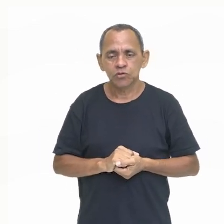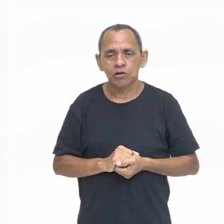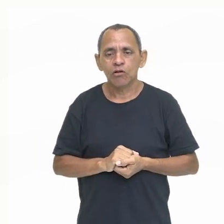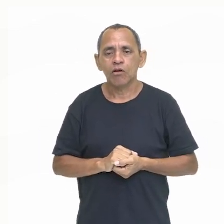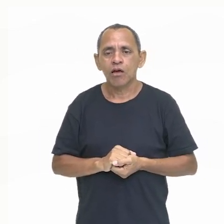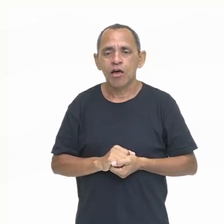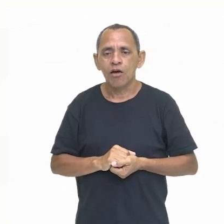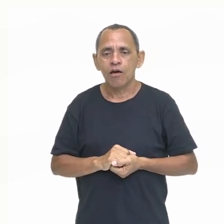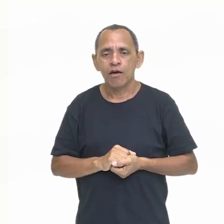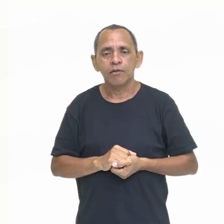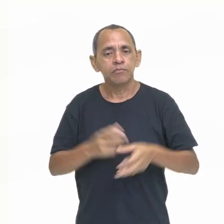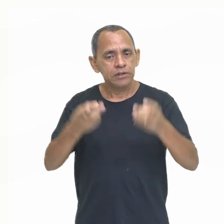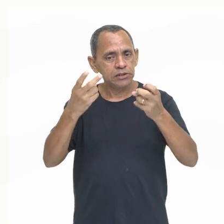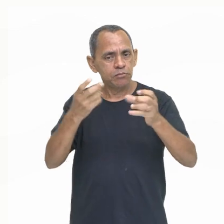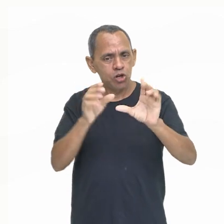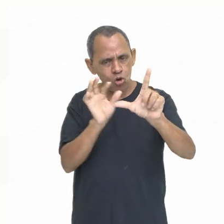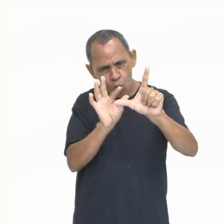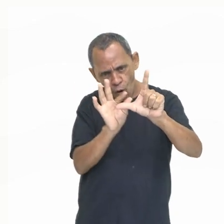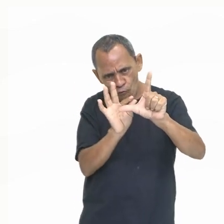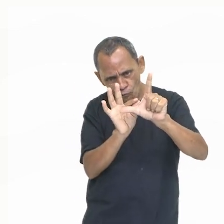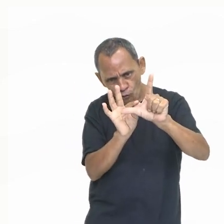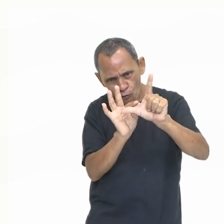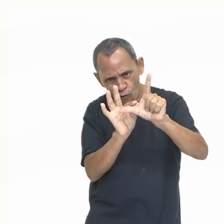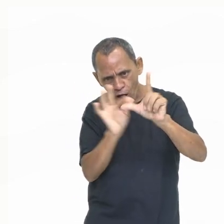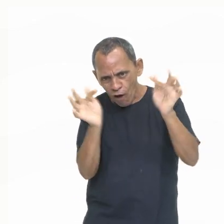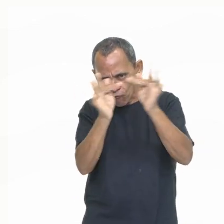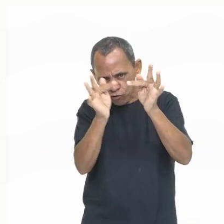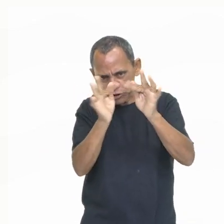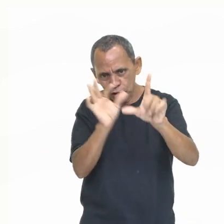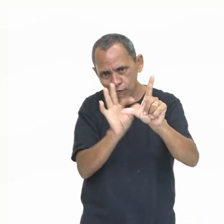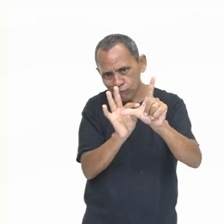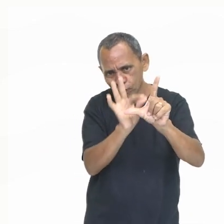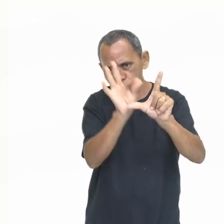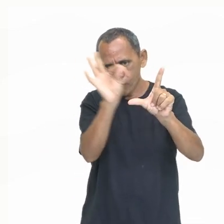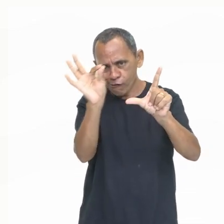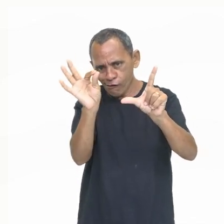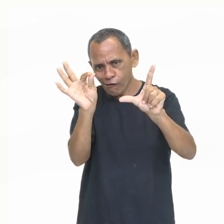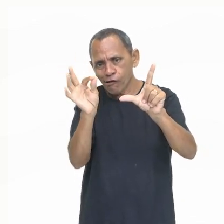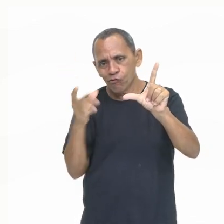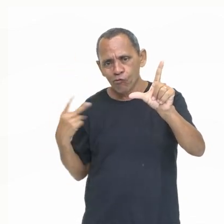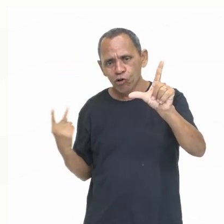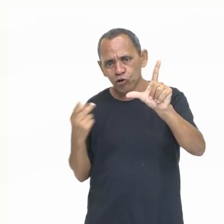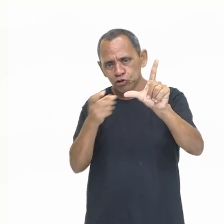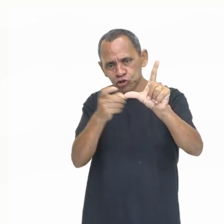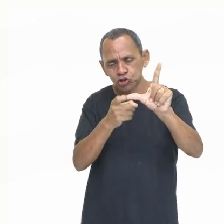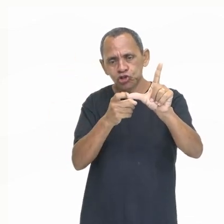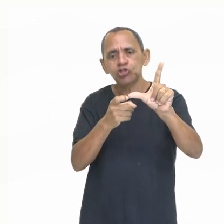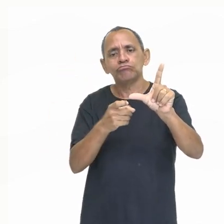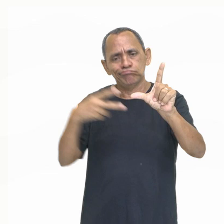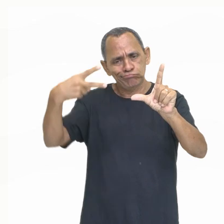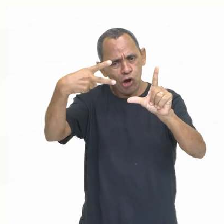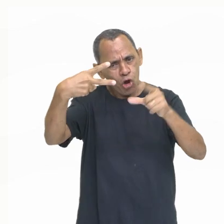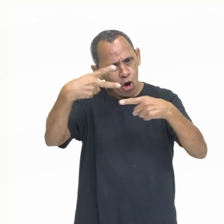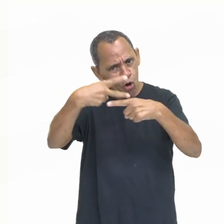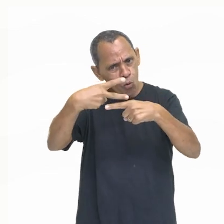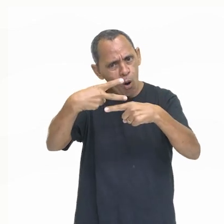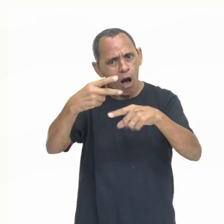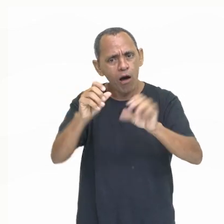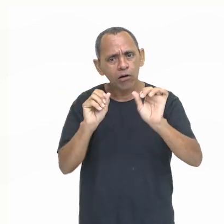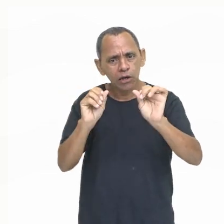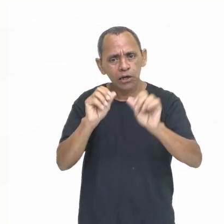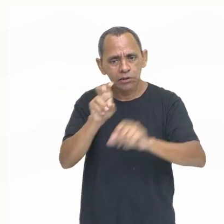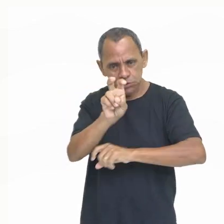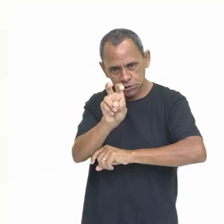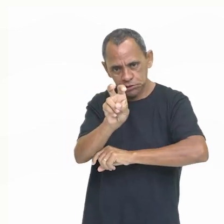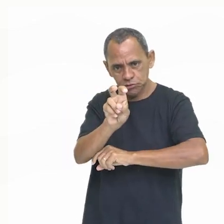crescente, ó, um intervalo para os valores de x, olha só, maior ou igual a